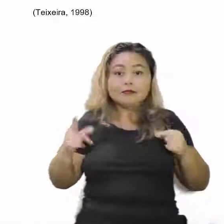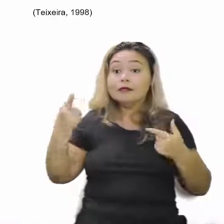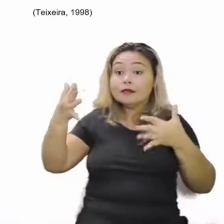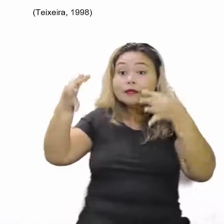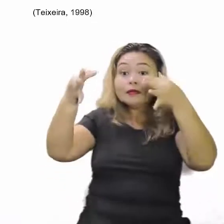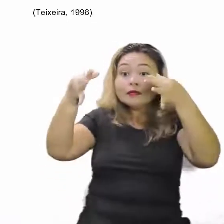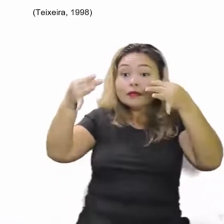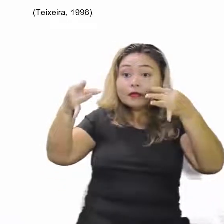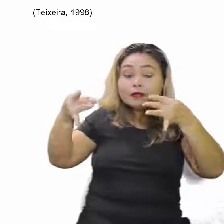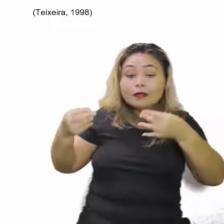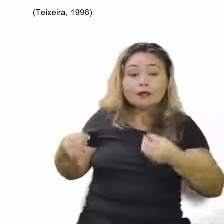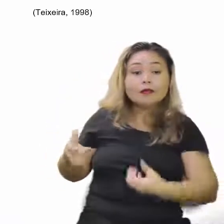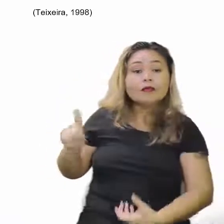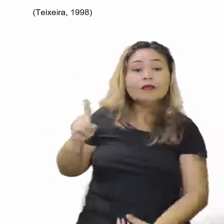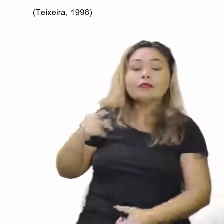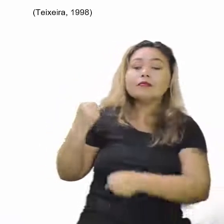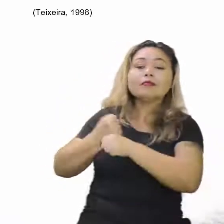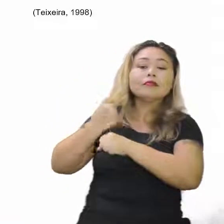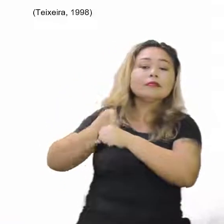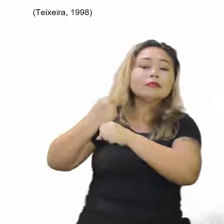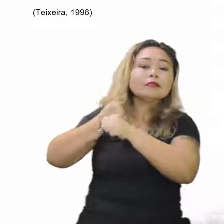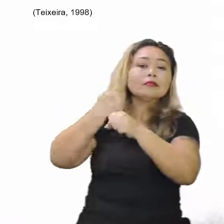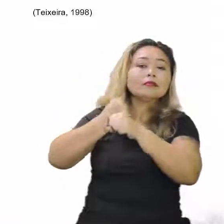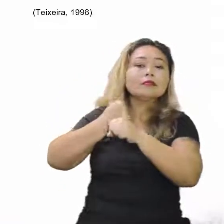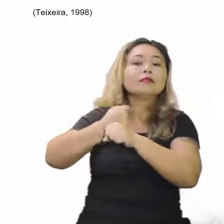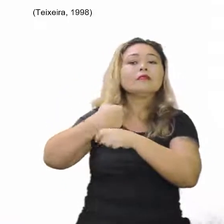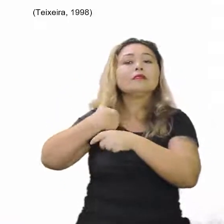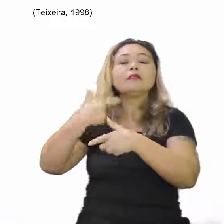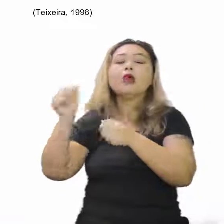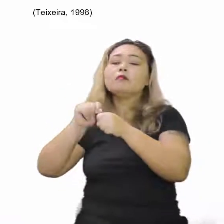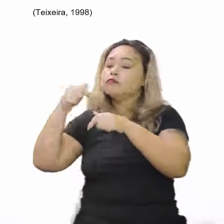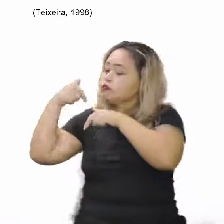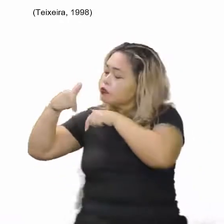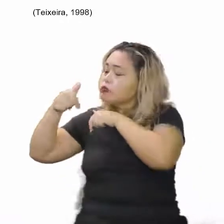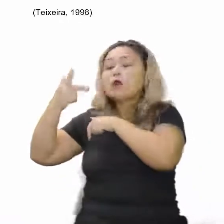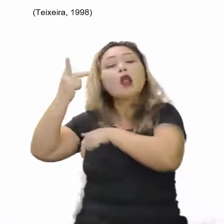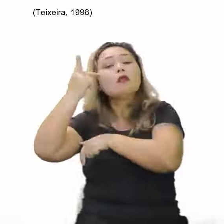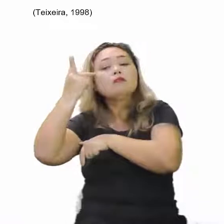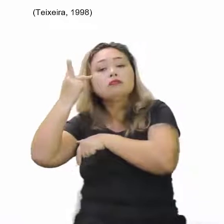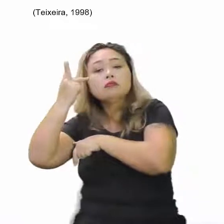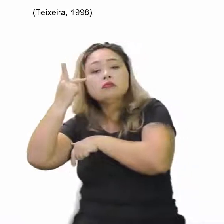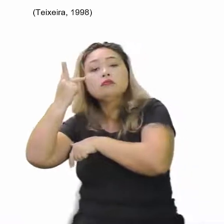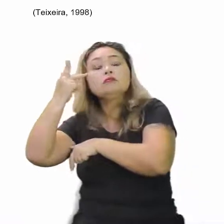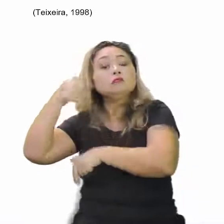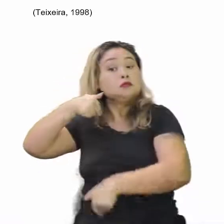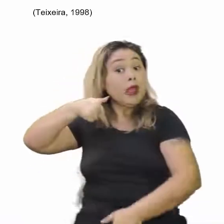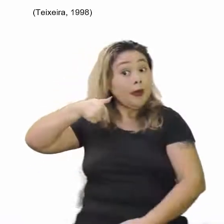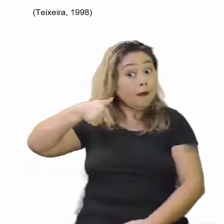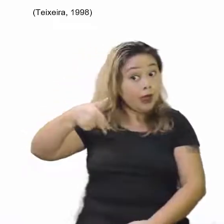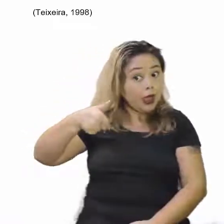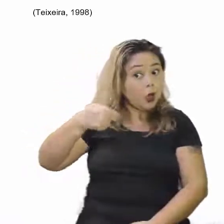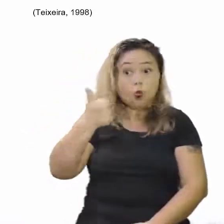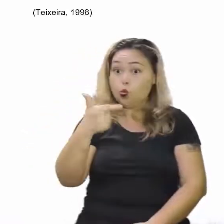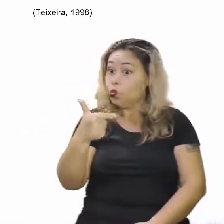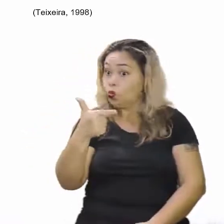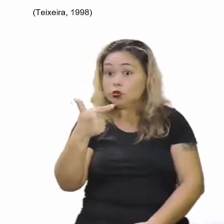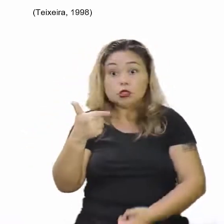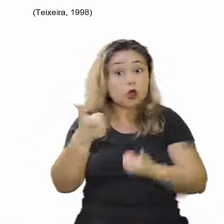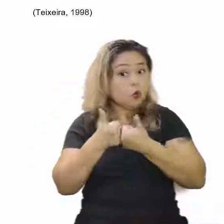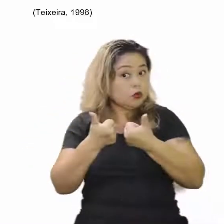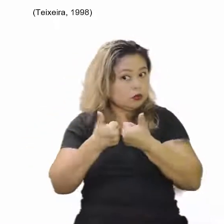detalhe, ó. A construção do forte vinha de trabalhador de São Paulo, a pé, tá? Não tem ônibus não, tá?